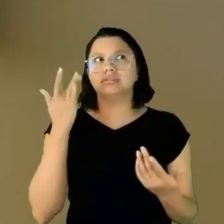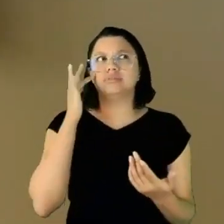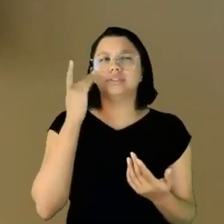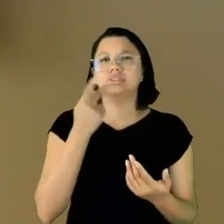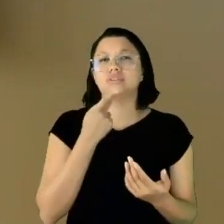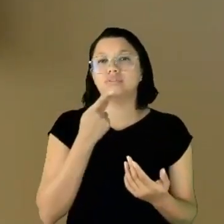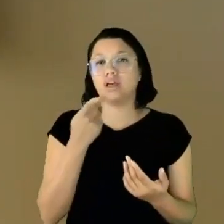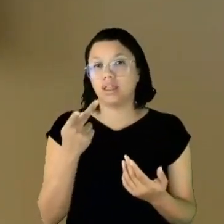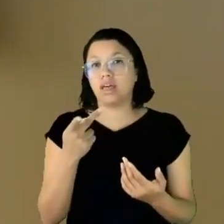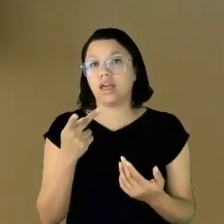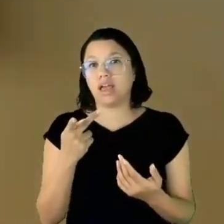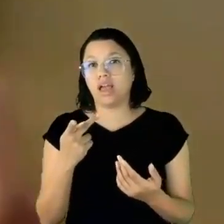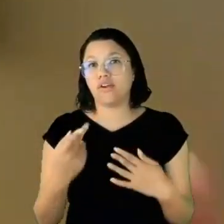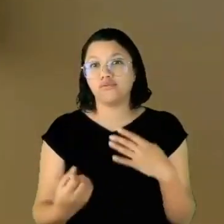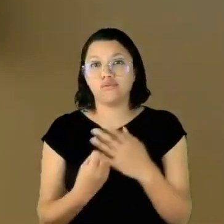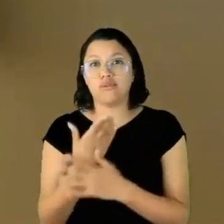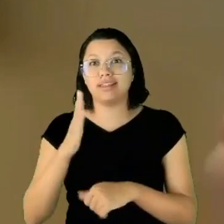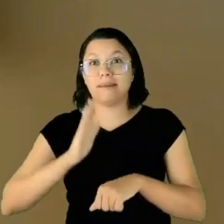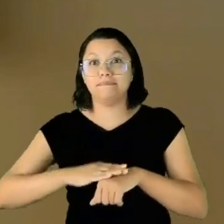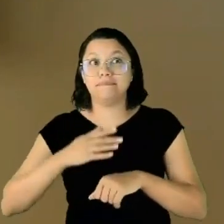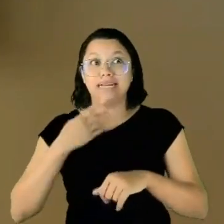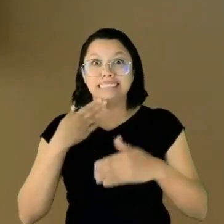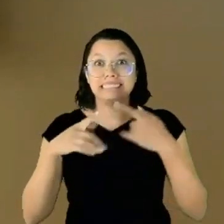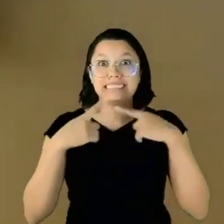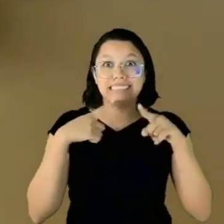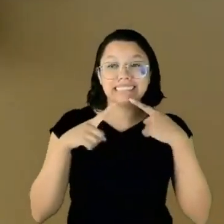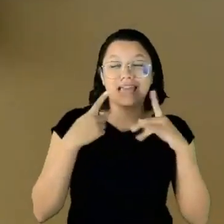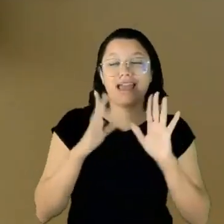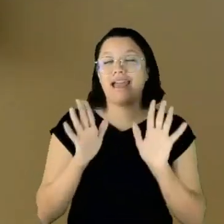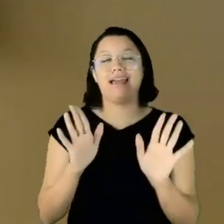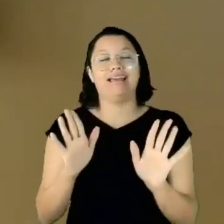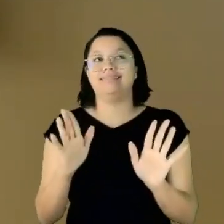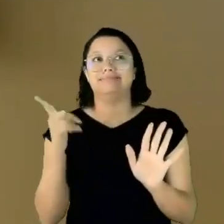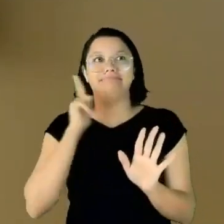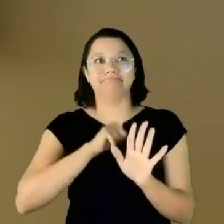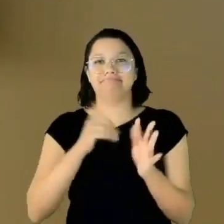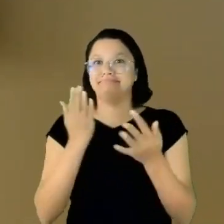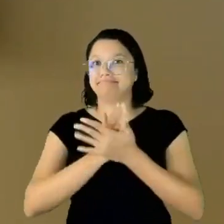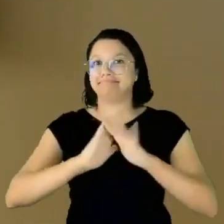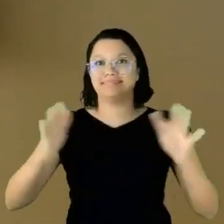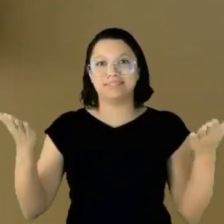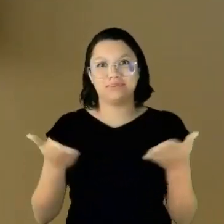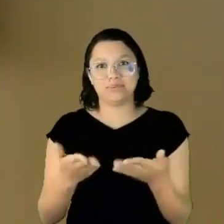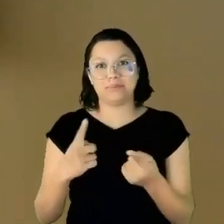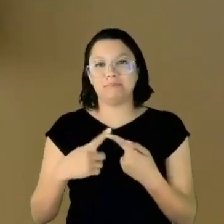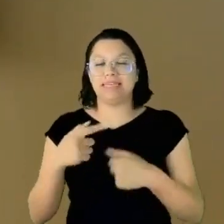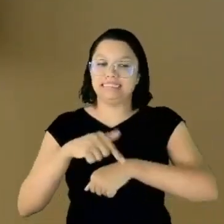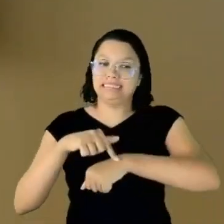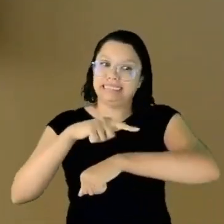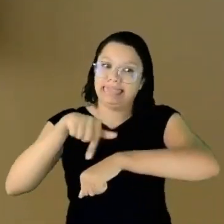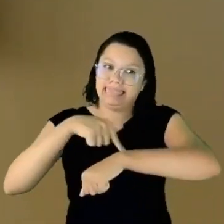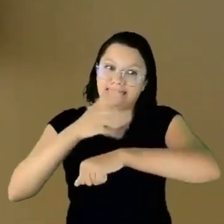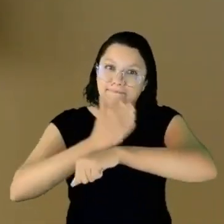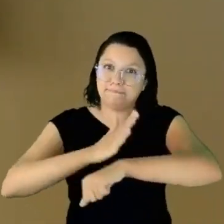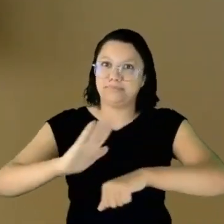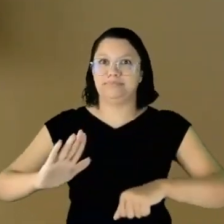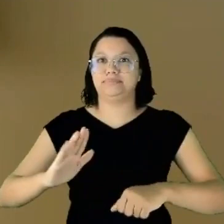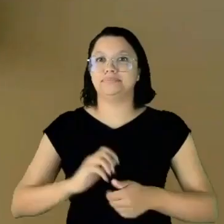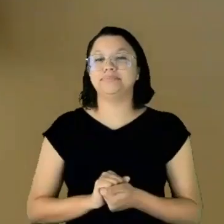eu acho que se eu falar aqui eu vou até fomentar mais debates a gente não vai conseguir acabar hoje já estouramos o tempo né